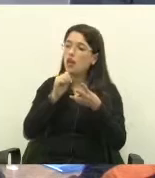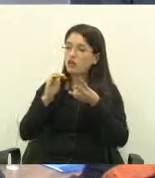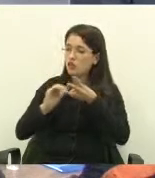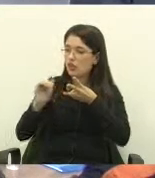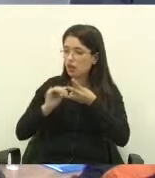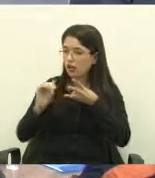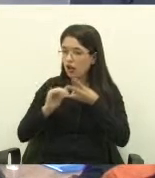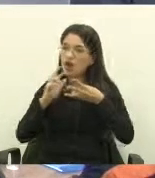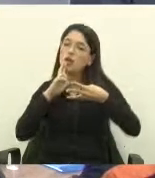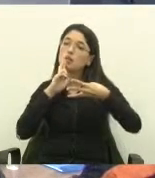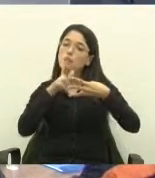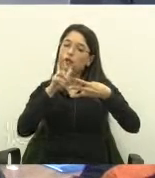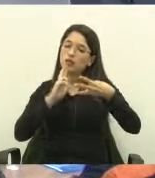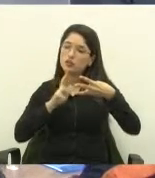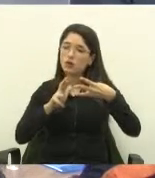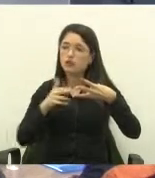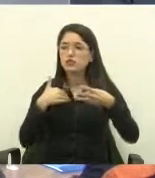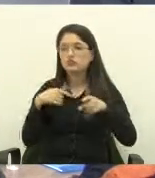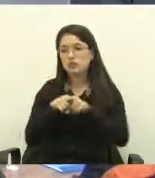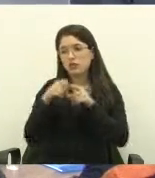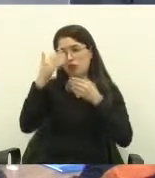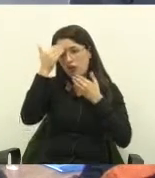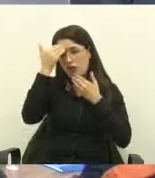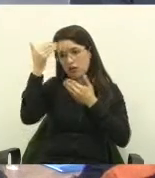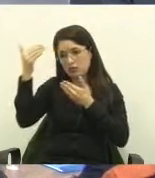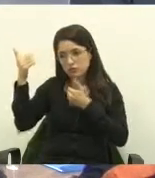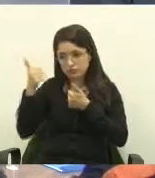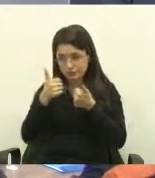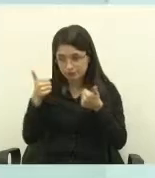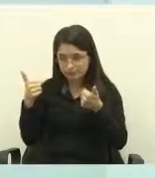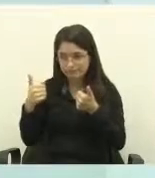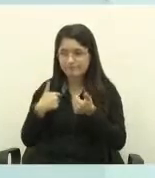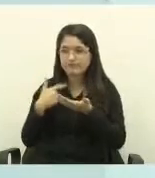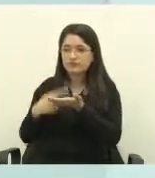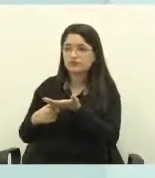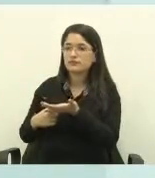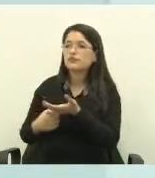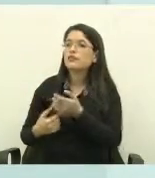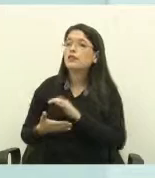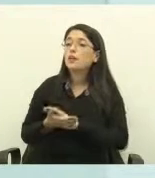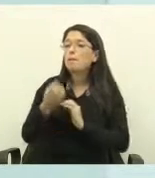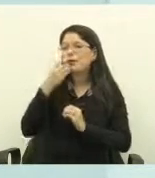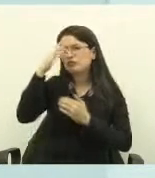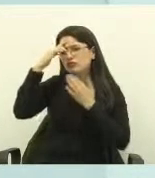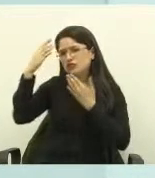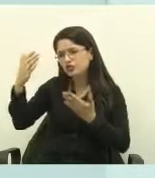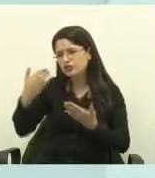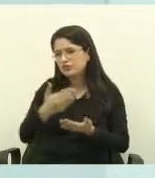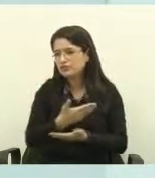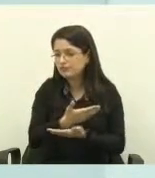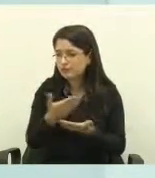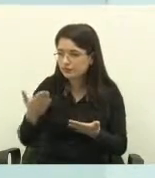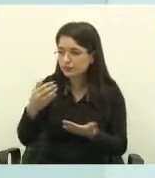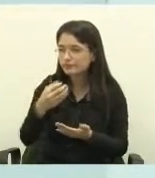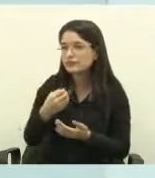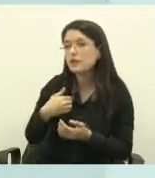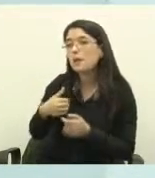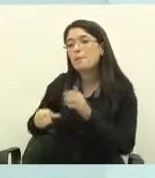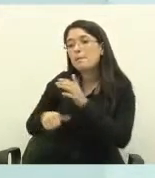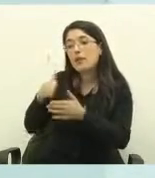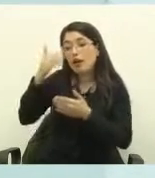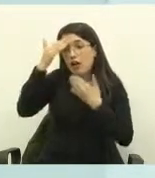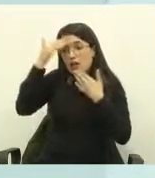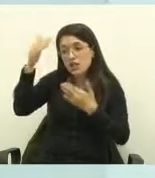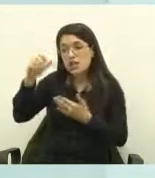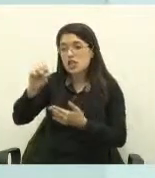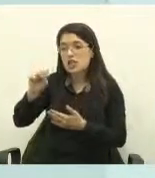já, fazendo seus agradecimentos. Bom dia a todos, presidente. Primeiro, agradecer o vereador Samuel Vasconcelos,